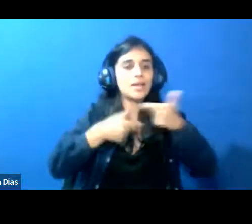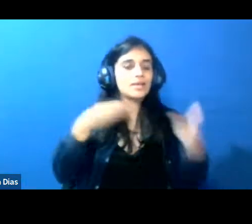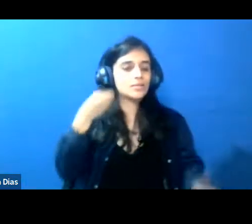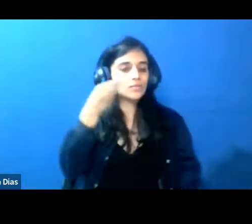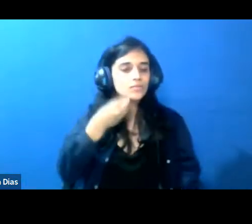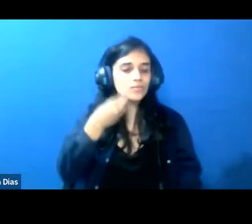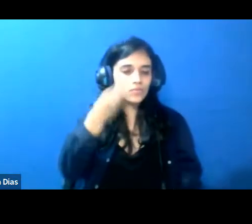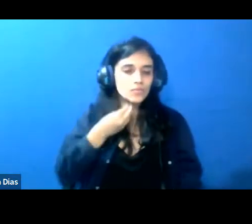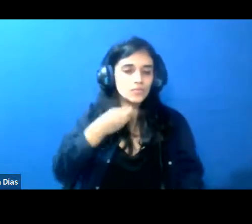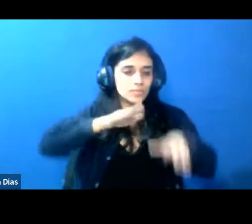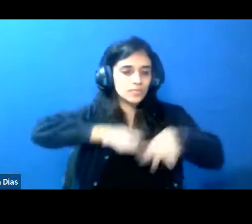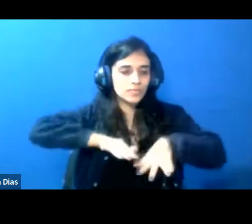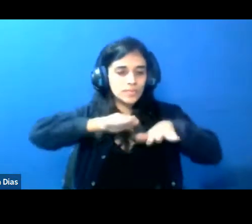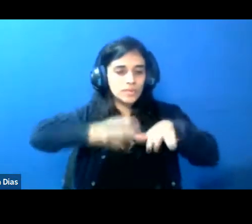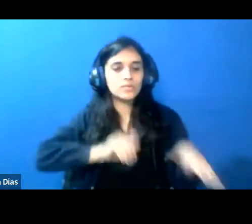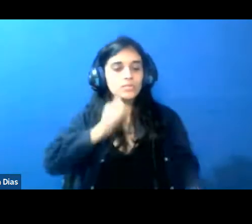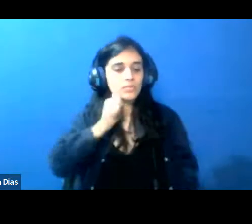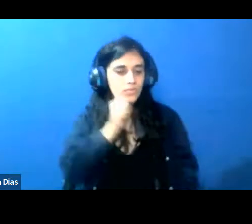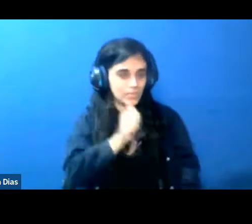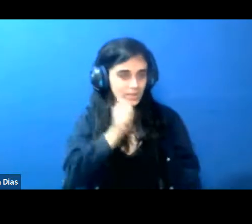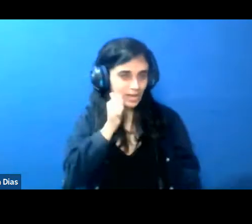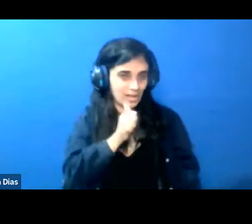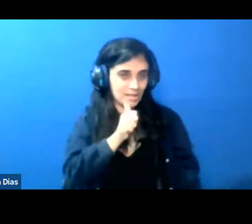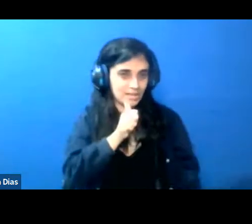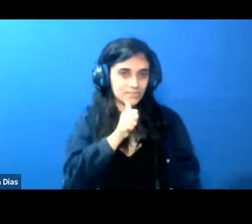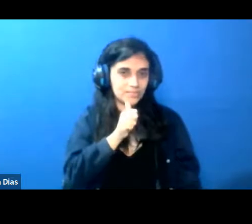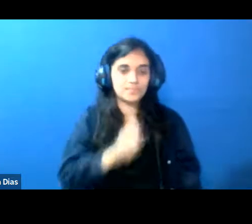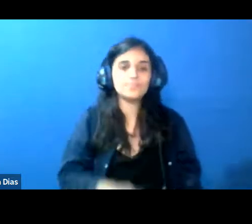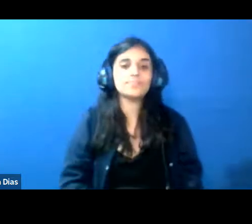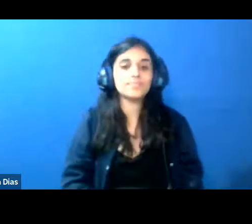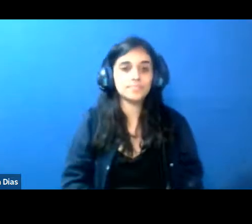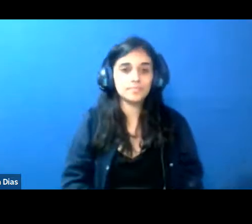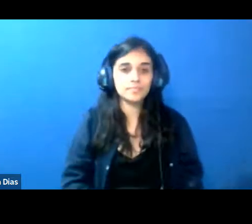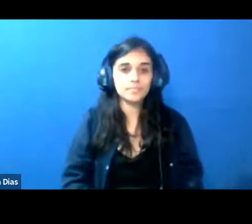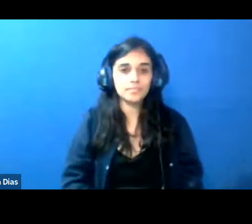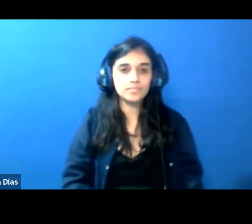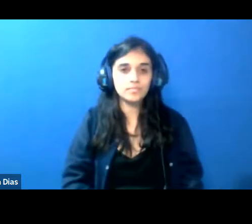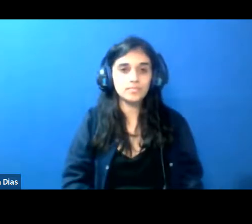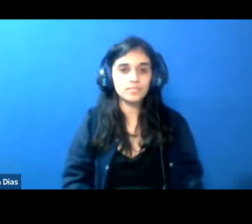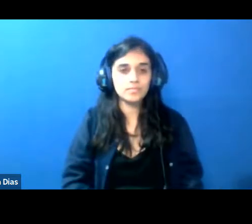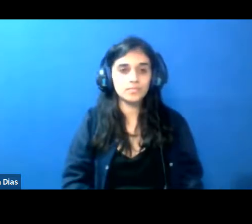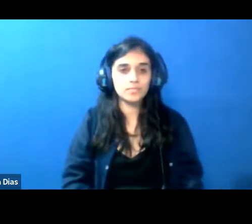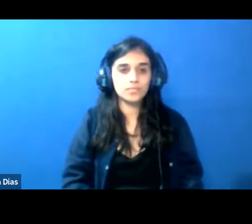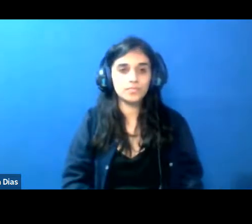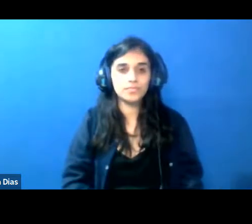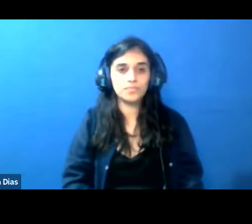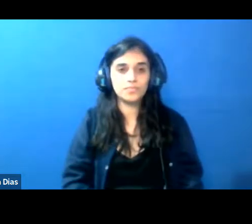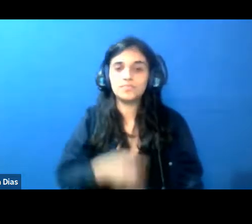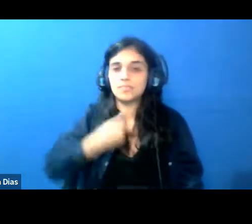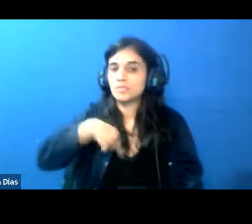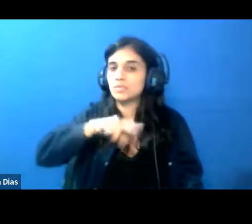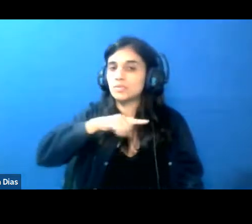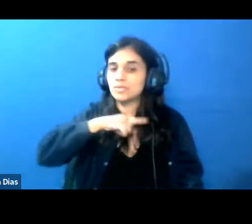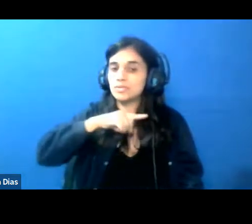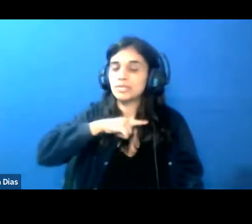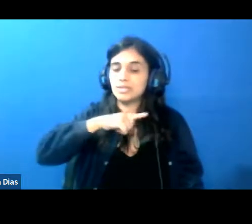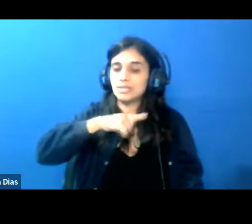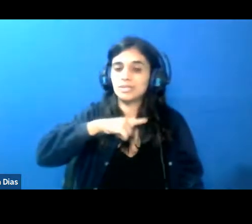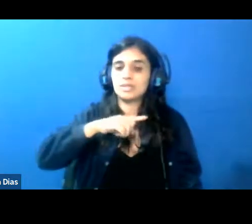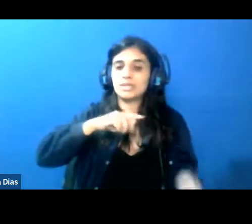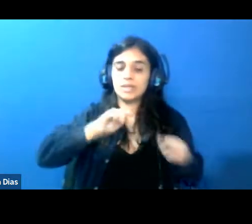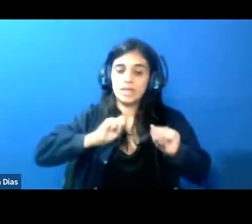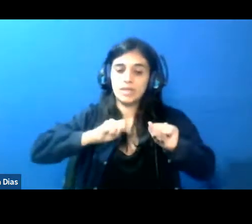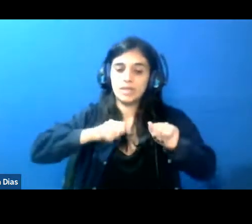de mulheres, que nós instauramos aquilo que a gente tem defendido na